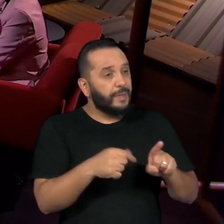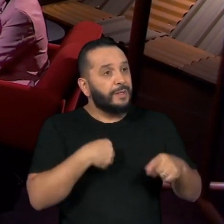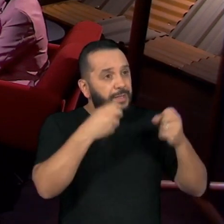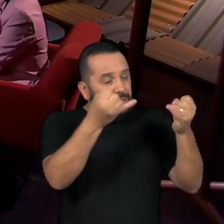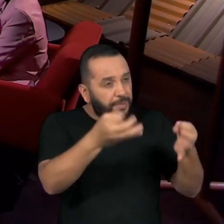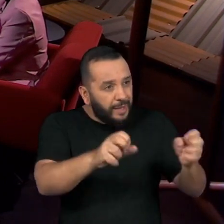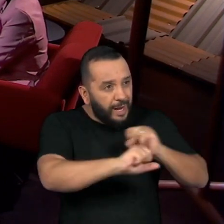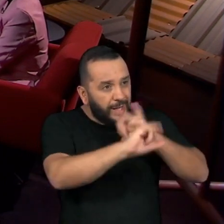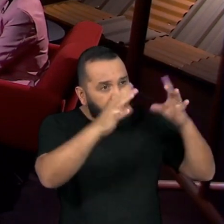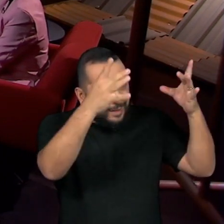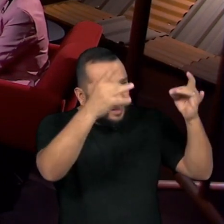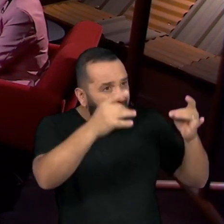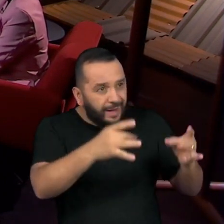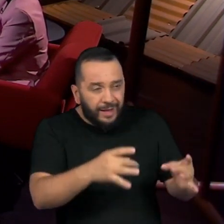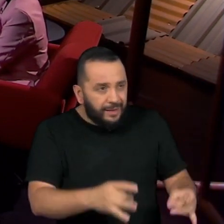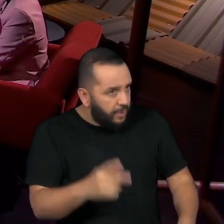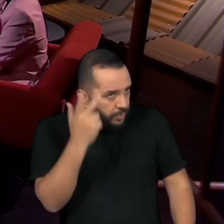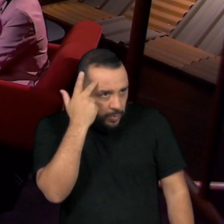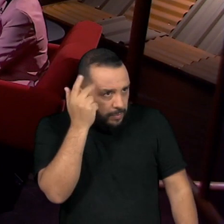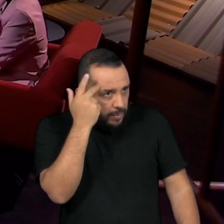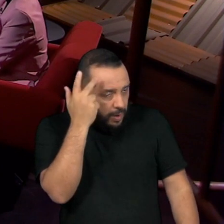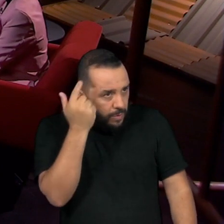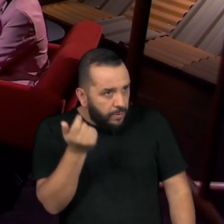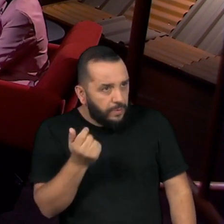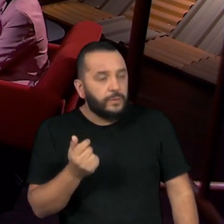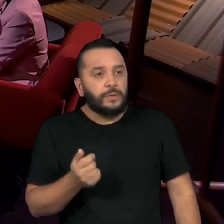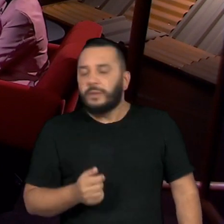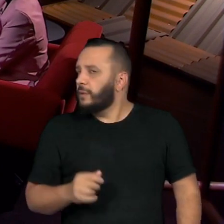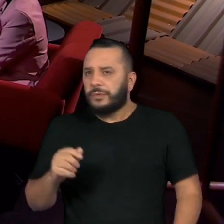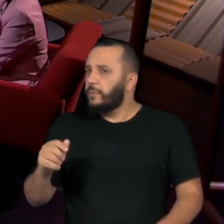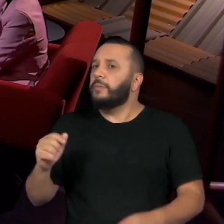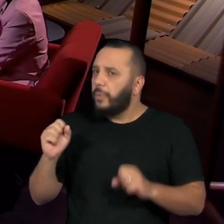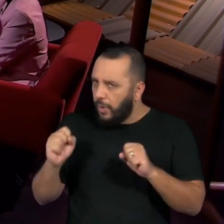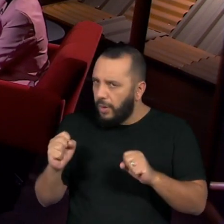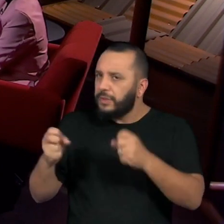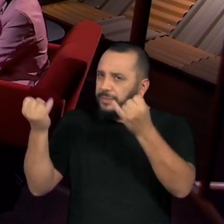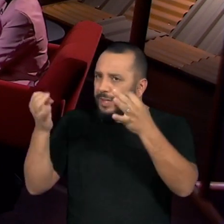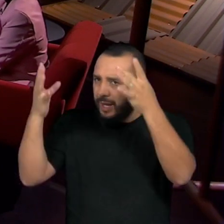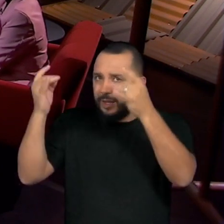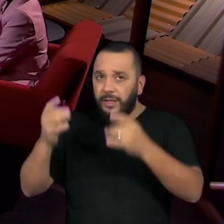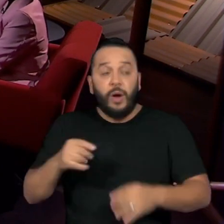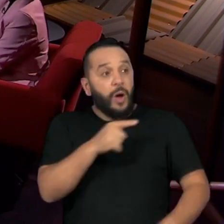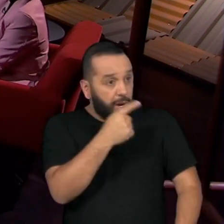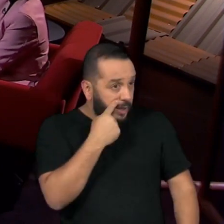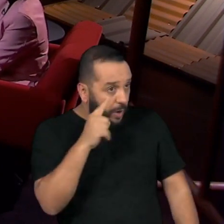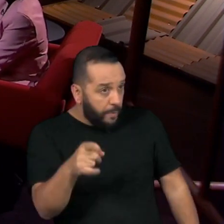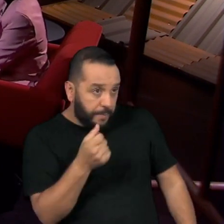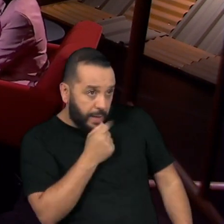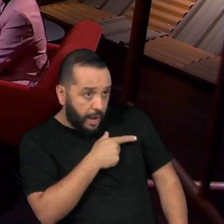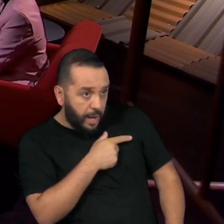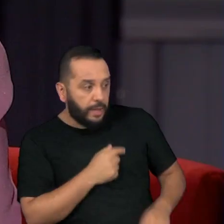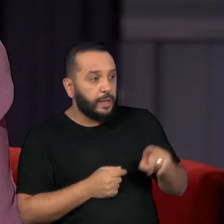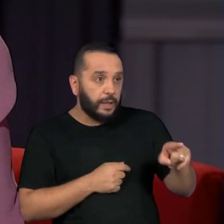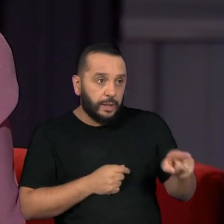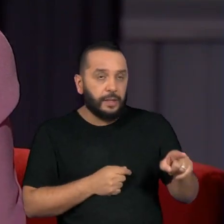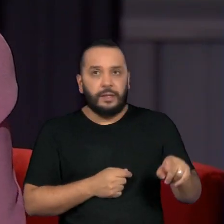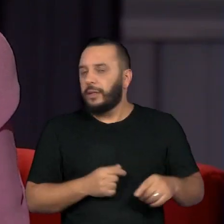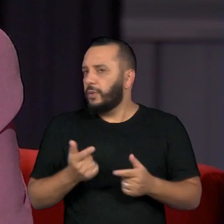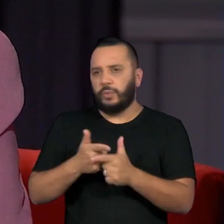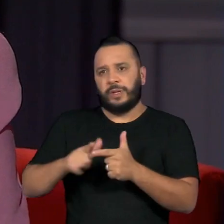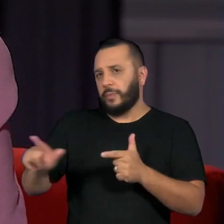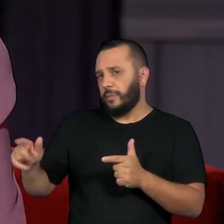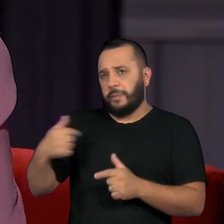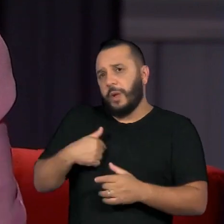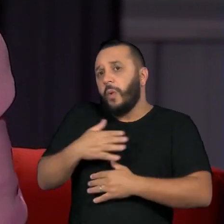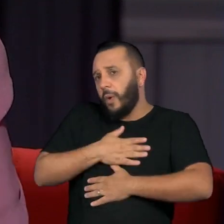claro com o autista. Nunca. Você fala, tá vendo Seja isso daqui? claro sempre. Aquilo foi uma piada, aquilo... Exato. Não tem problema. Não, eu